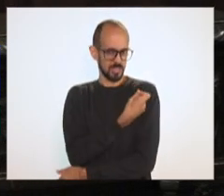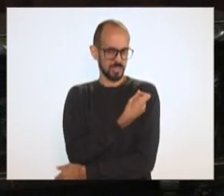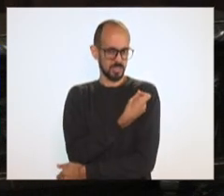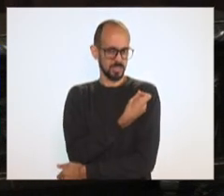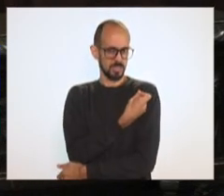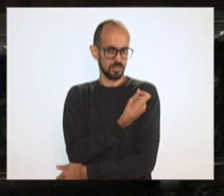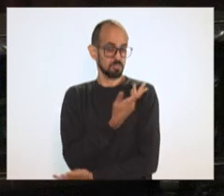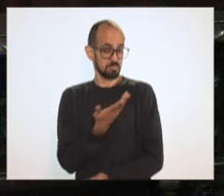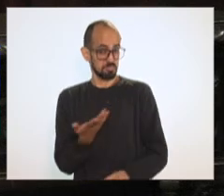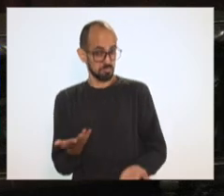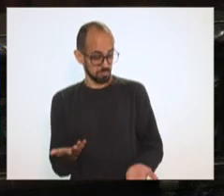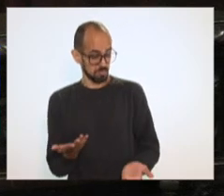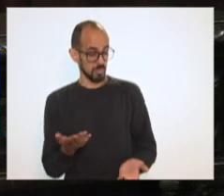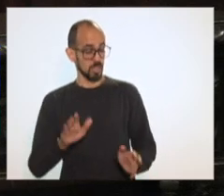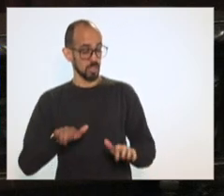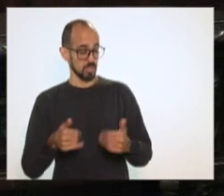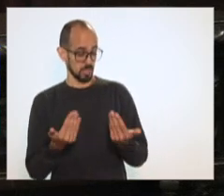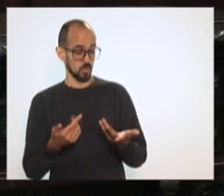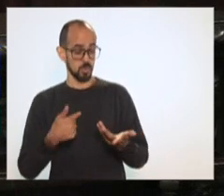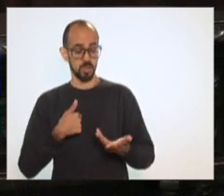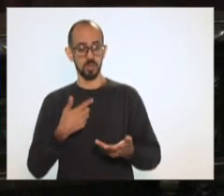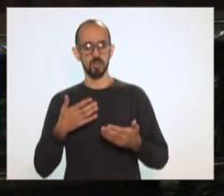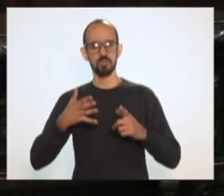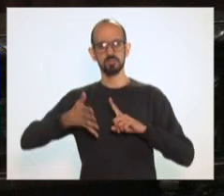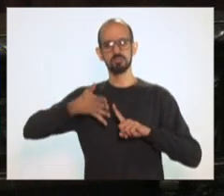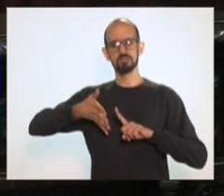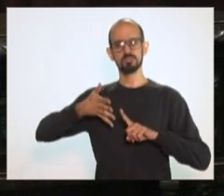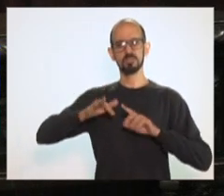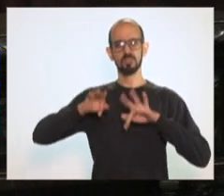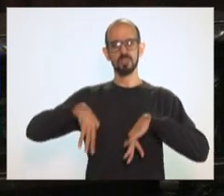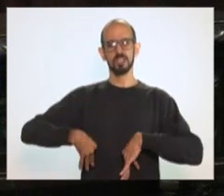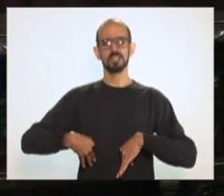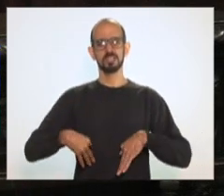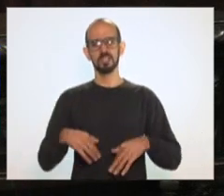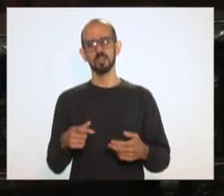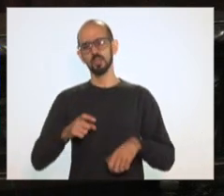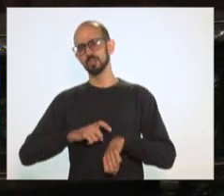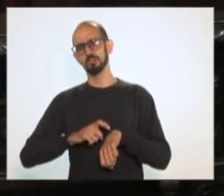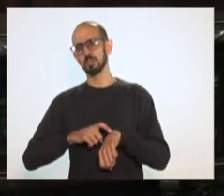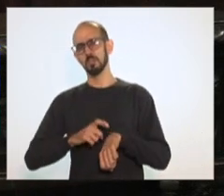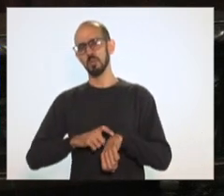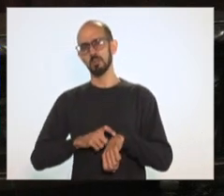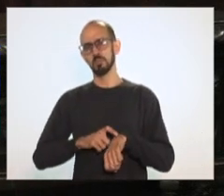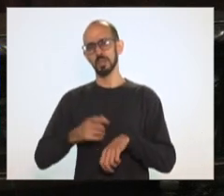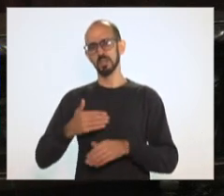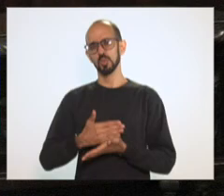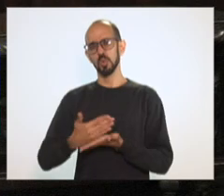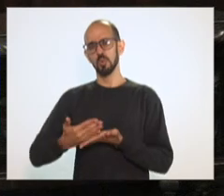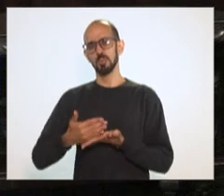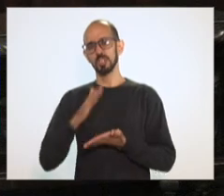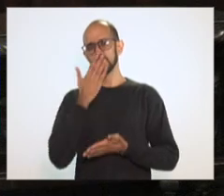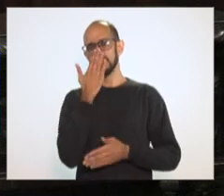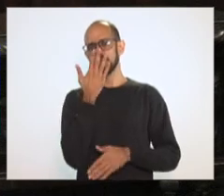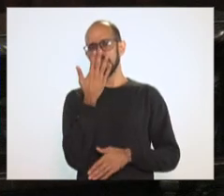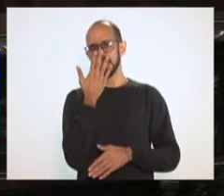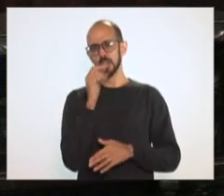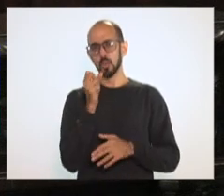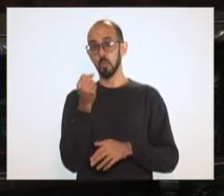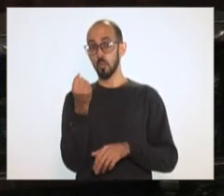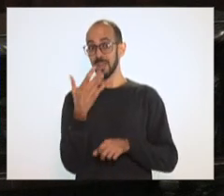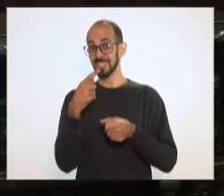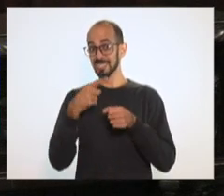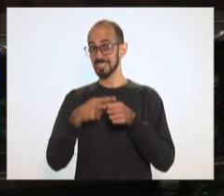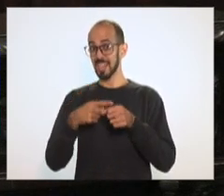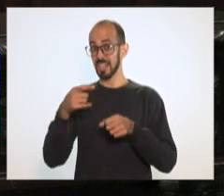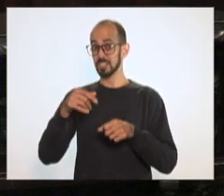aqui já vou concluindo a minha fala que no momento, início de fevereiro, quando a cidade do